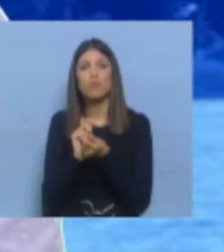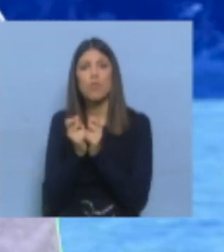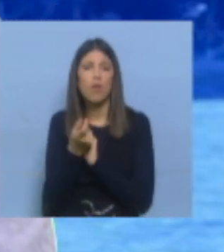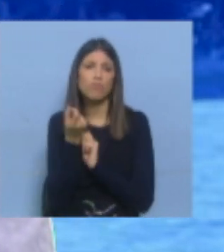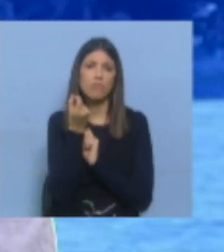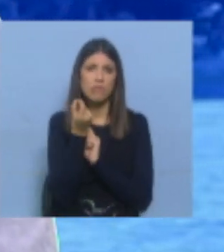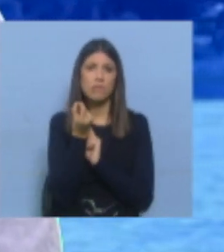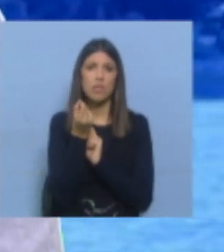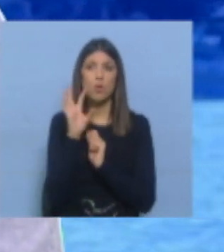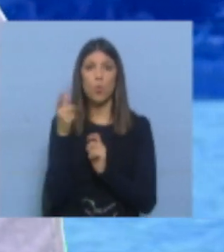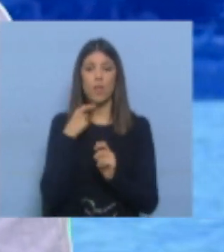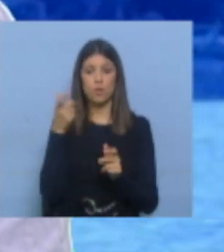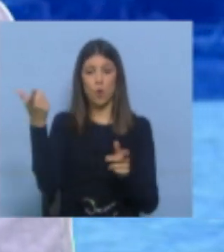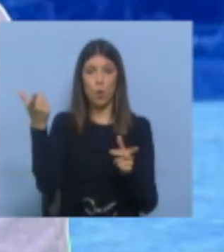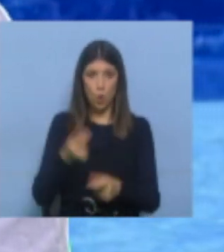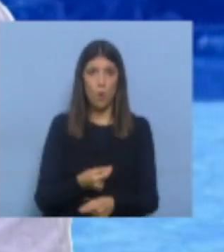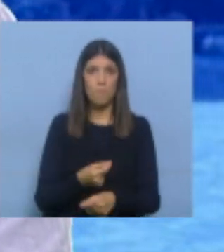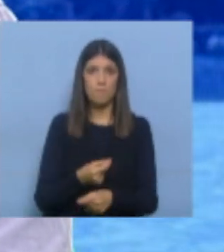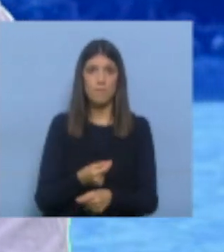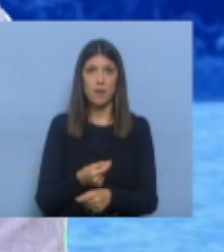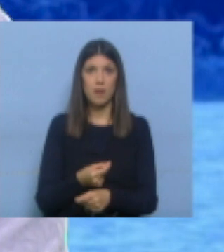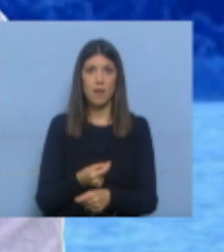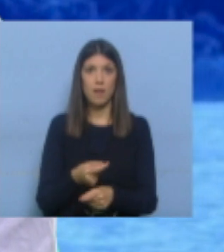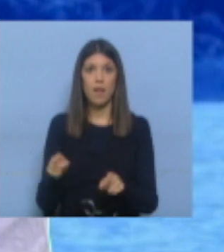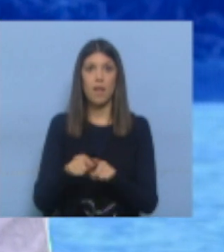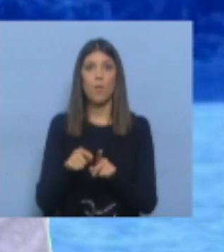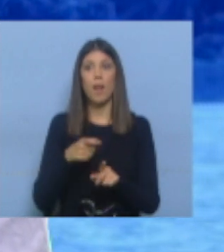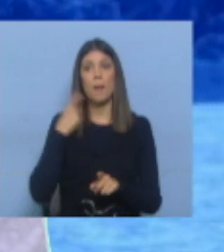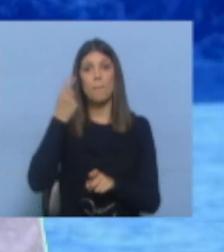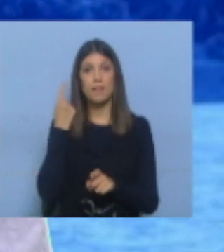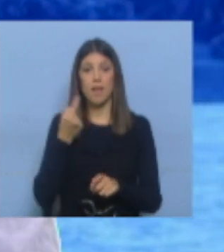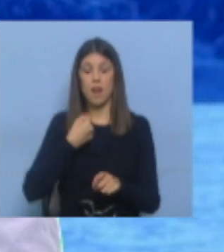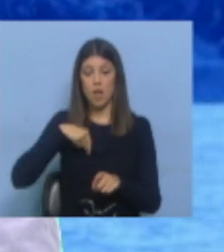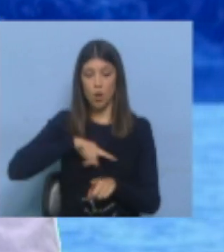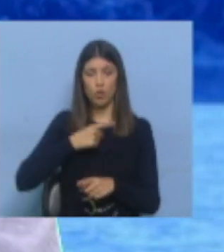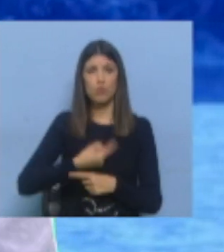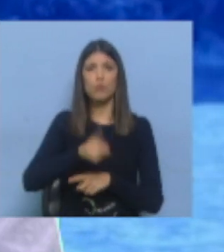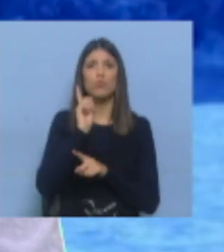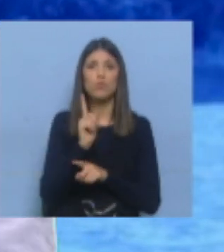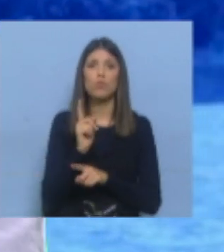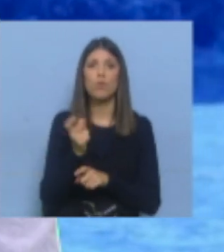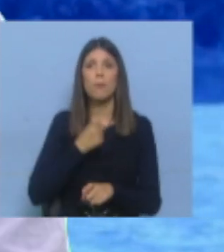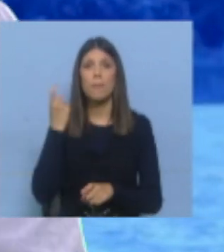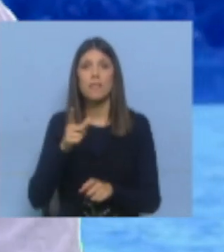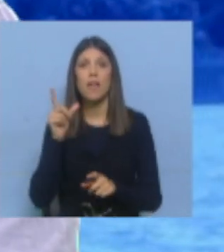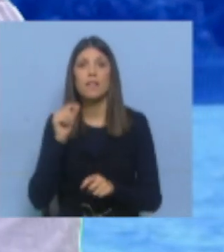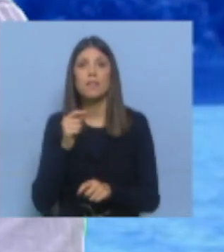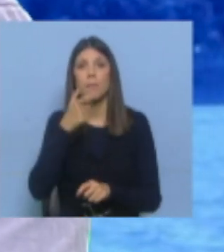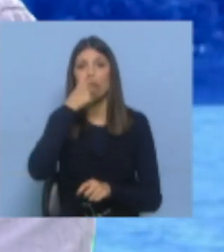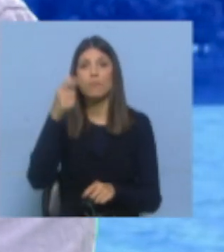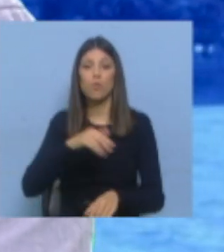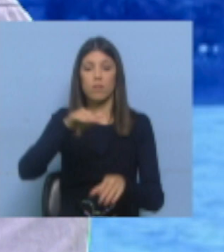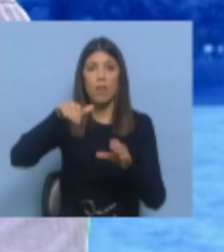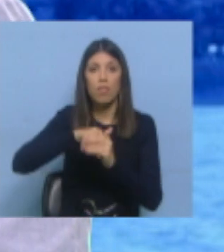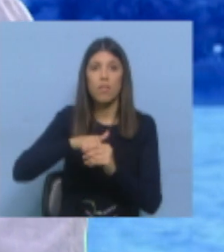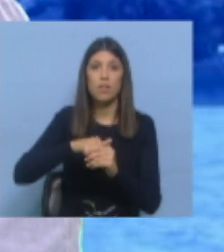Quando fazemos uma compra é difícil, não é óbvio, mas não estamos a pensar só em nós próprios. Temos de pensar também em todos os agentes, em todas as pessoas envolvidas naquele